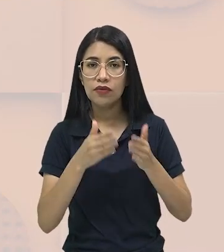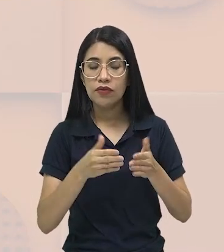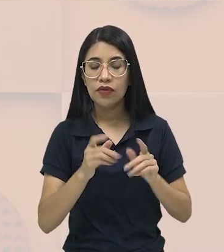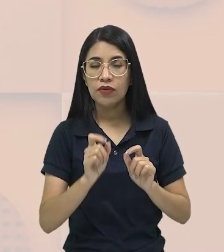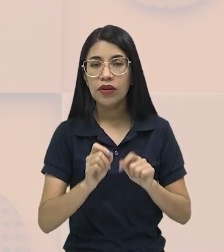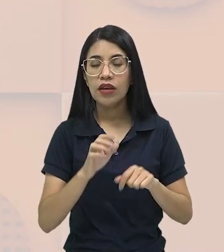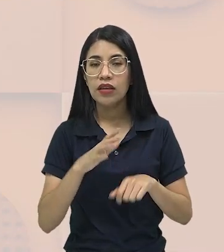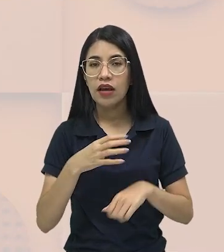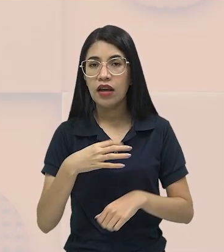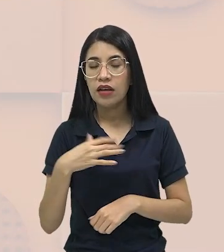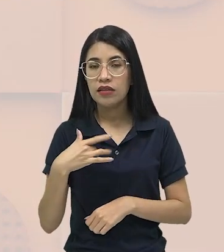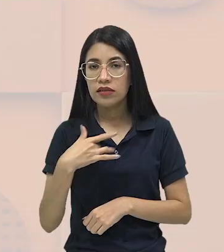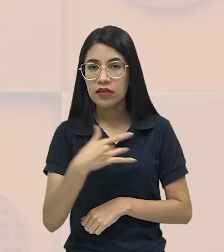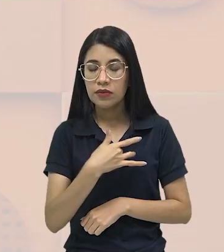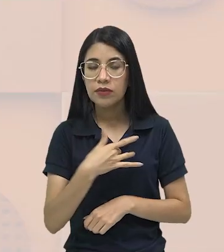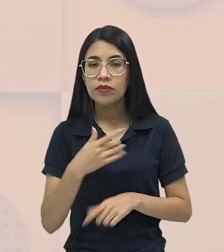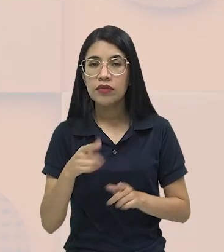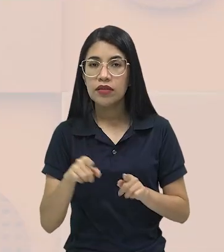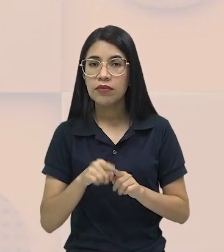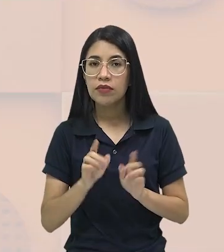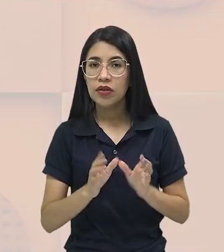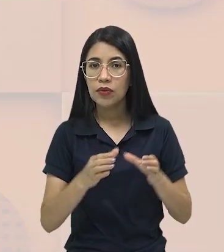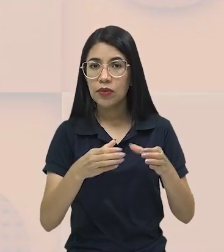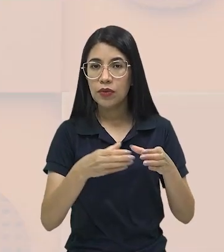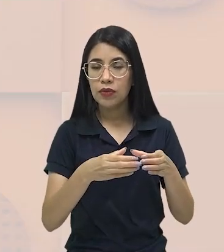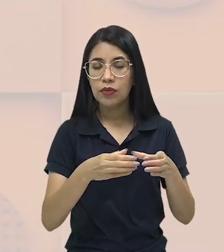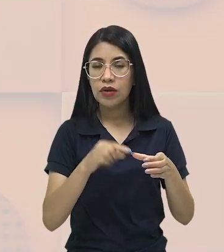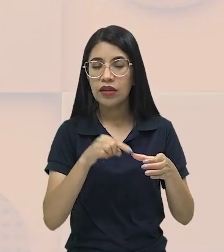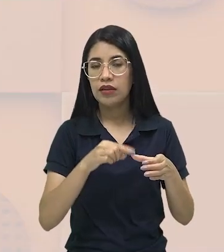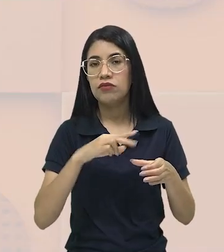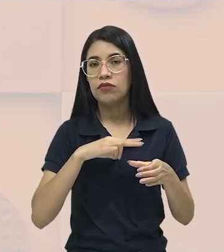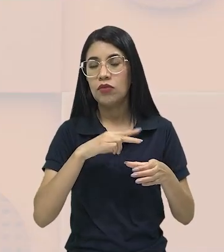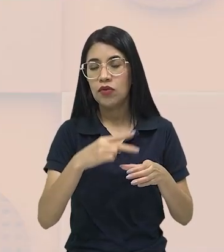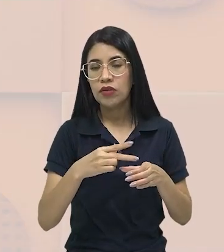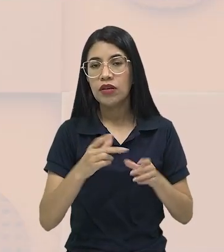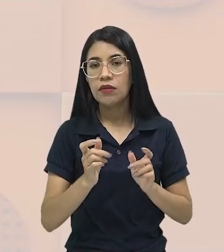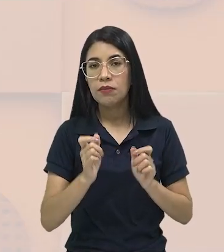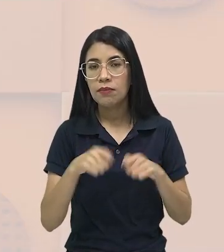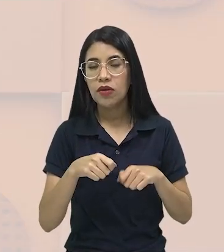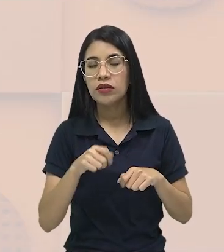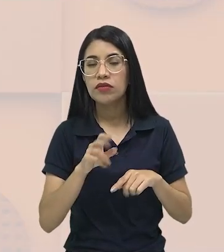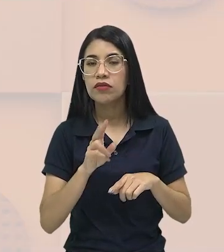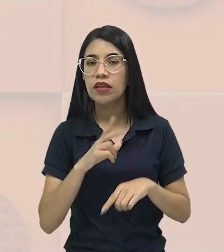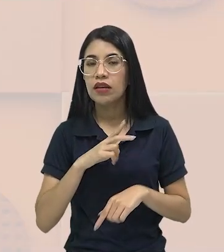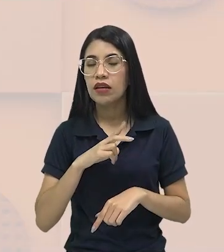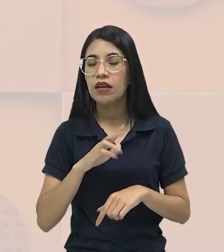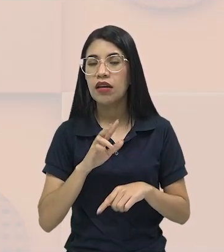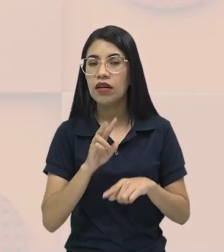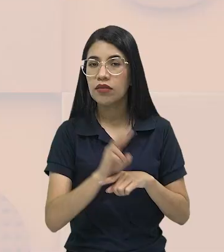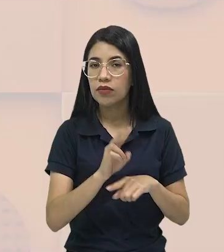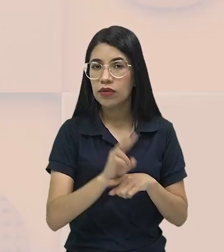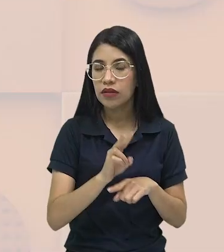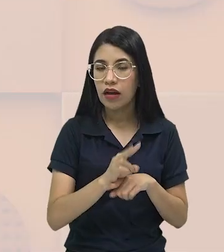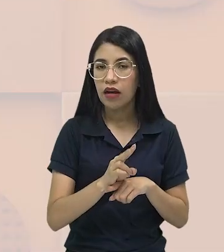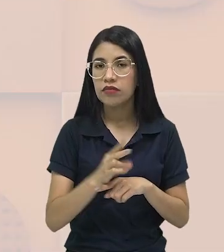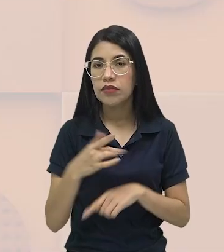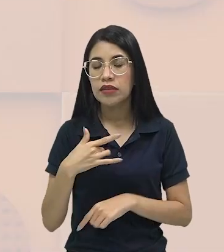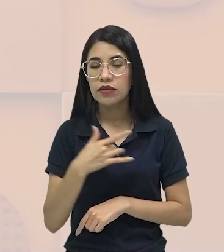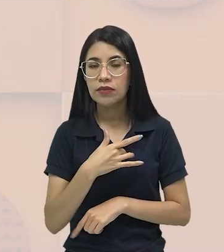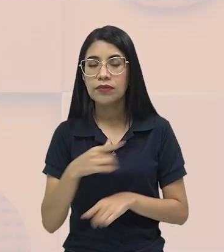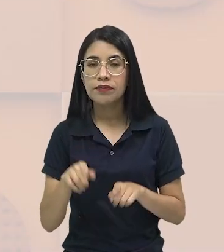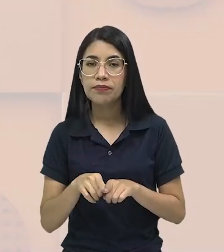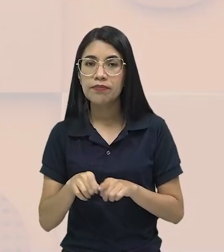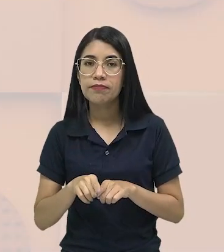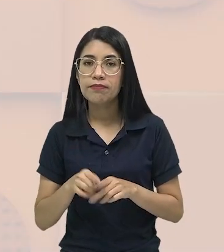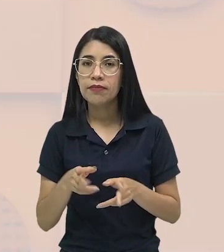questão da saúde, para que aquele grupo de portugueses, né, fossem bem cuidados, né? Então entendam